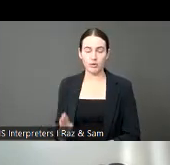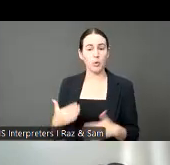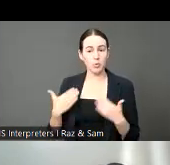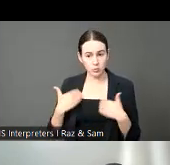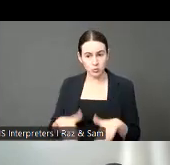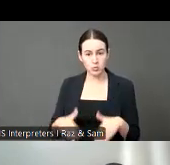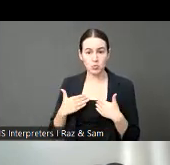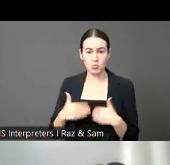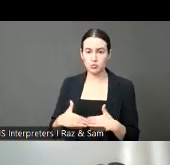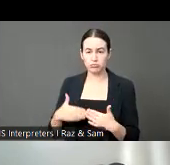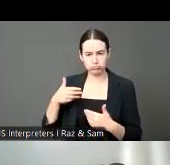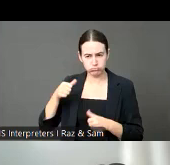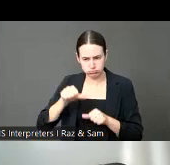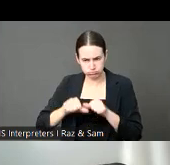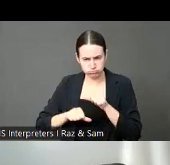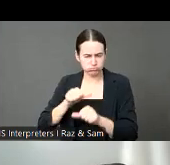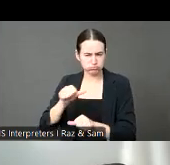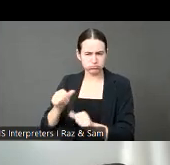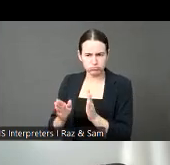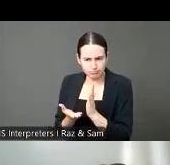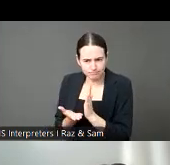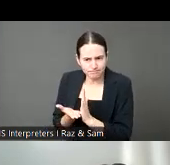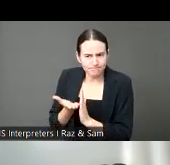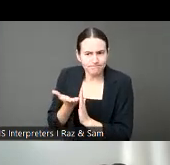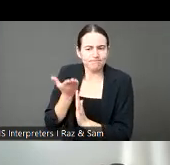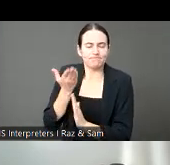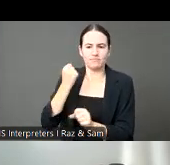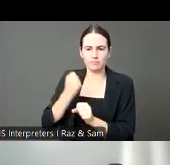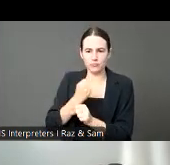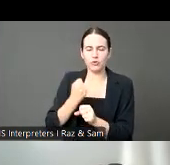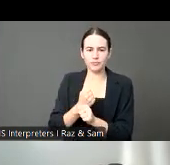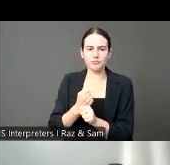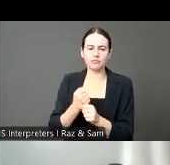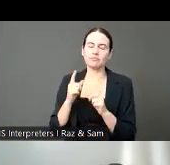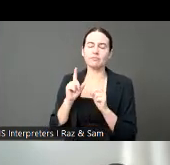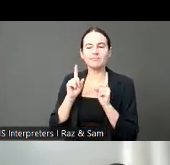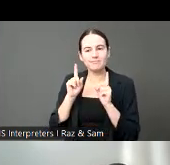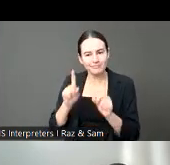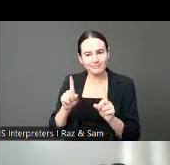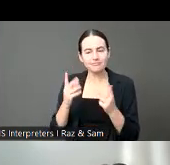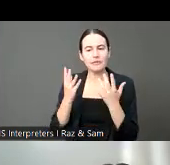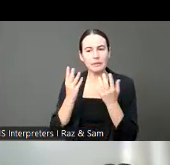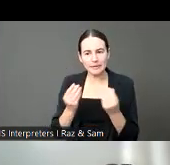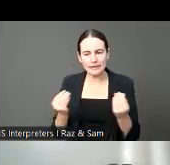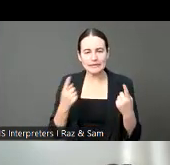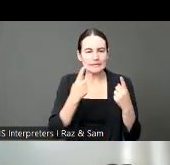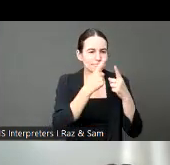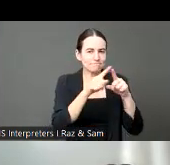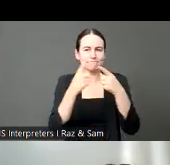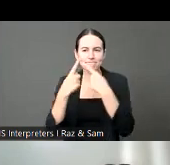existem doenças que desafiam, né, e que nós precisamos ser mais